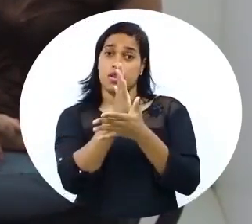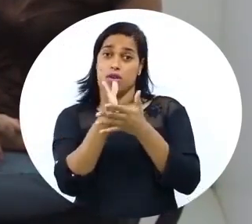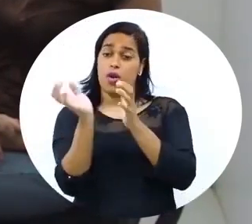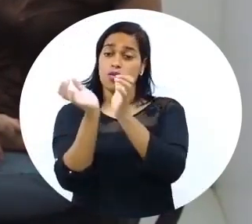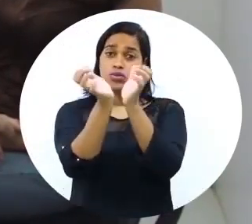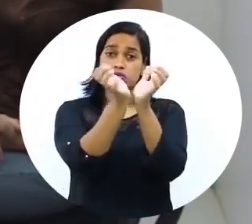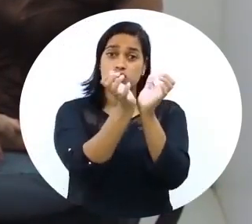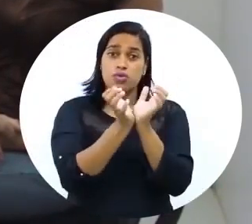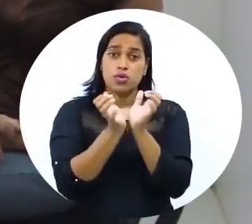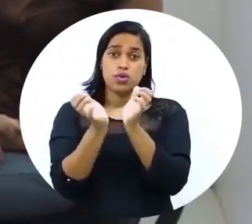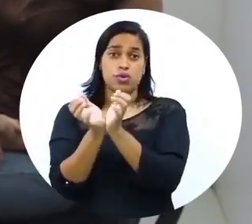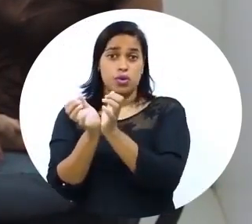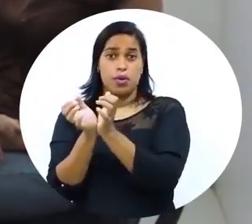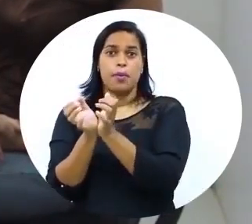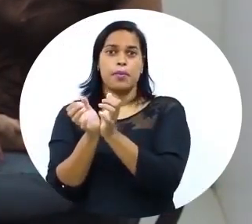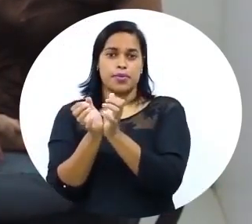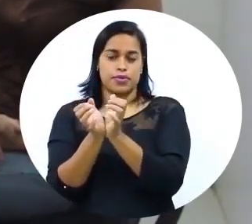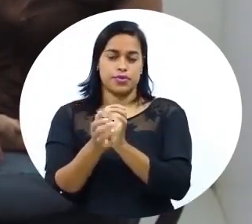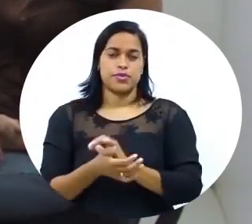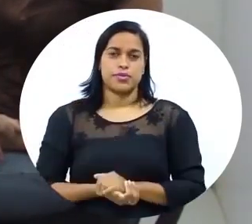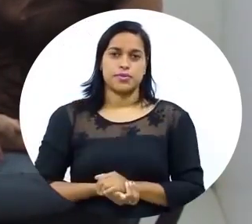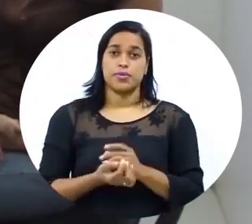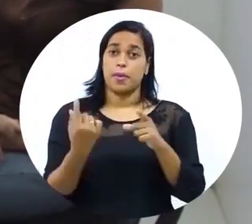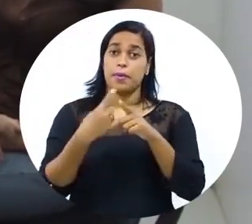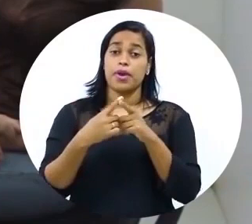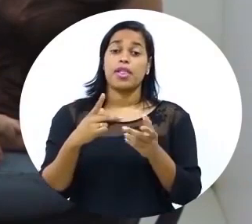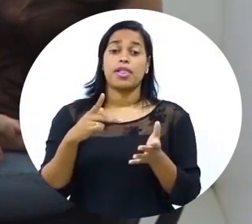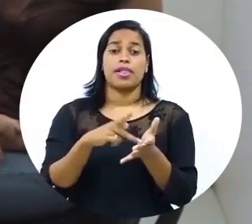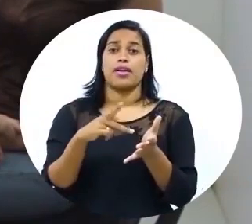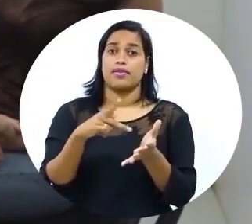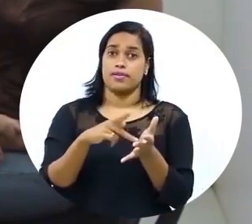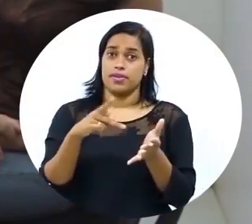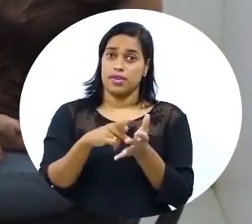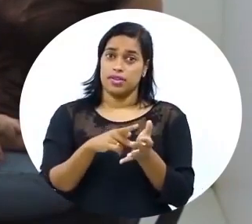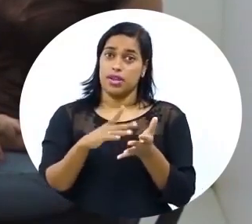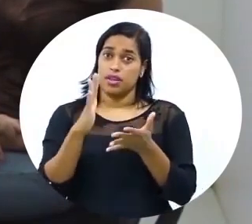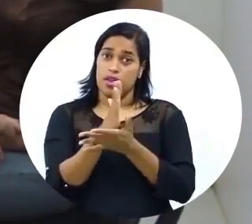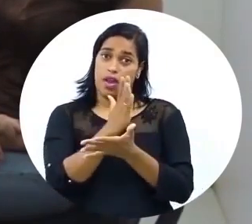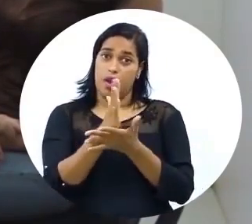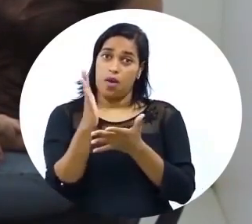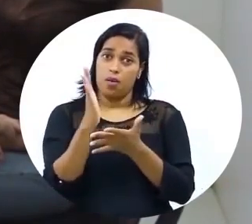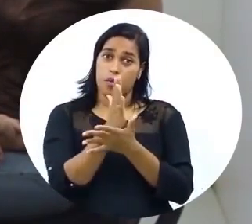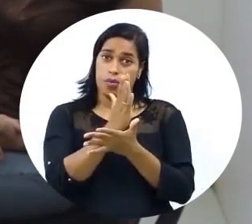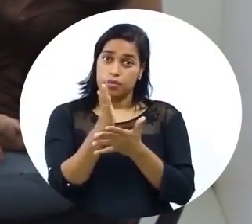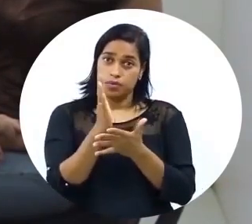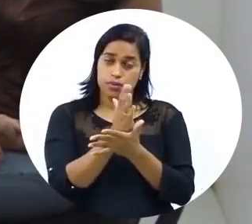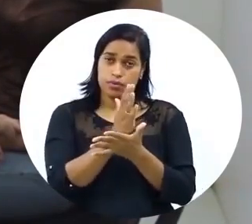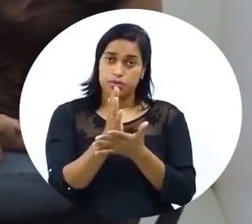alguns grupos, porque na verdade a gente percebe que tem algumas